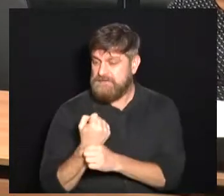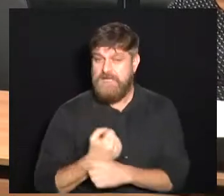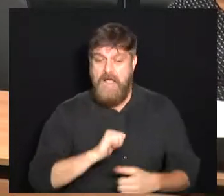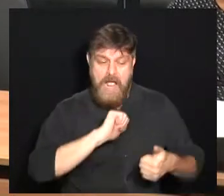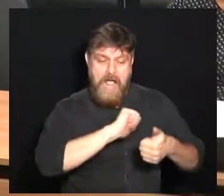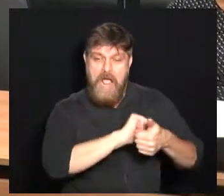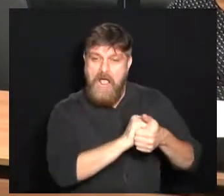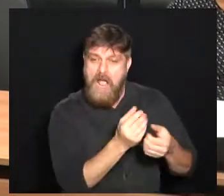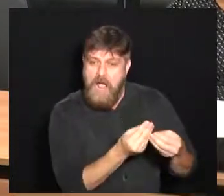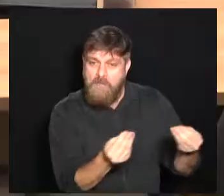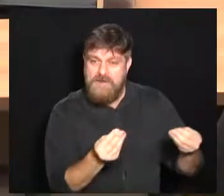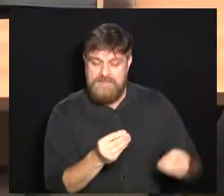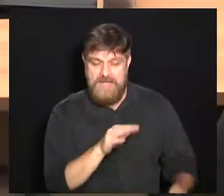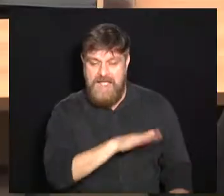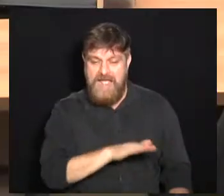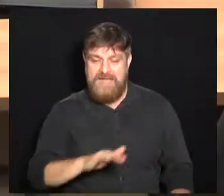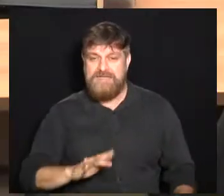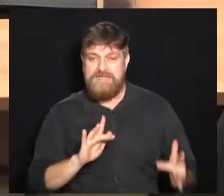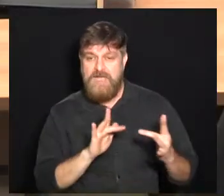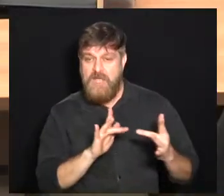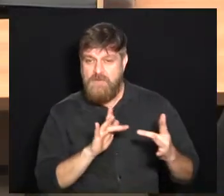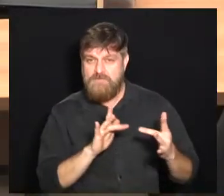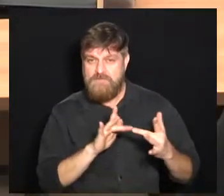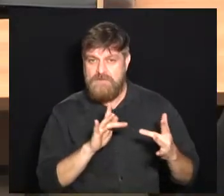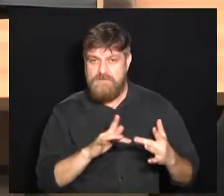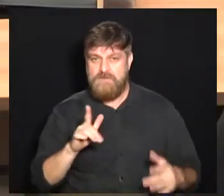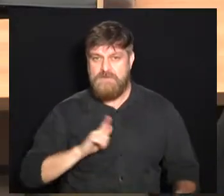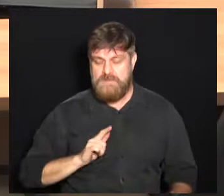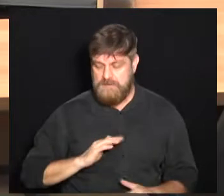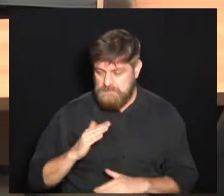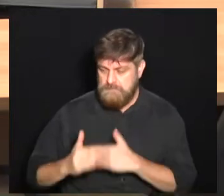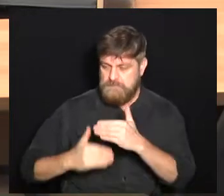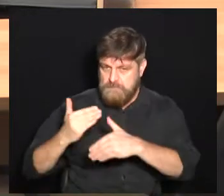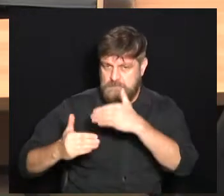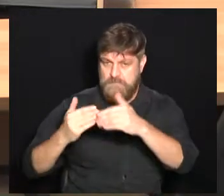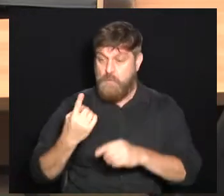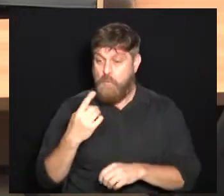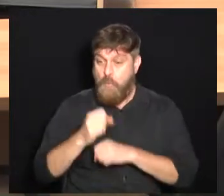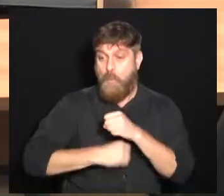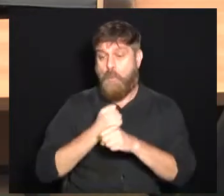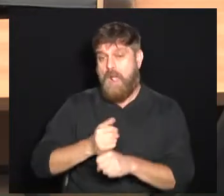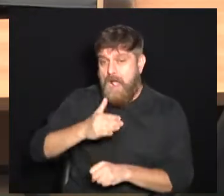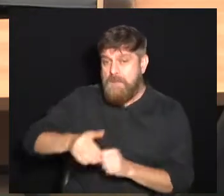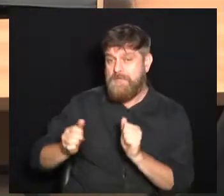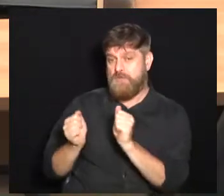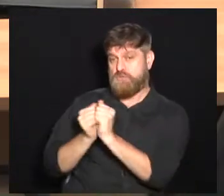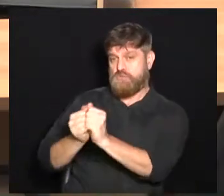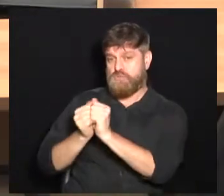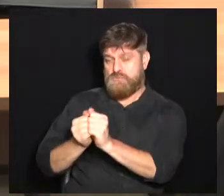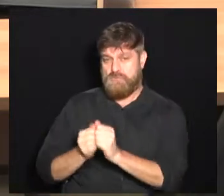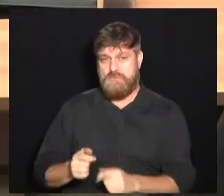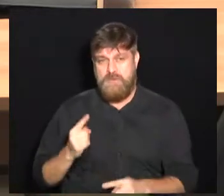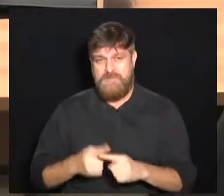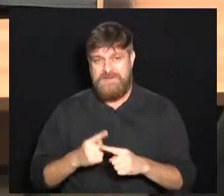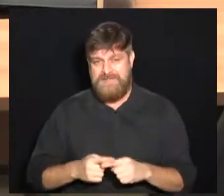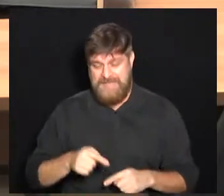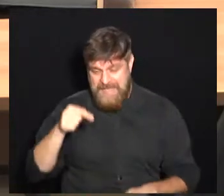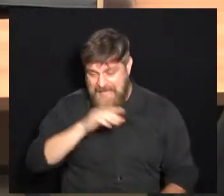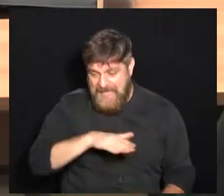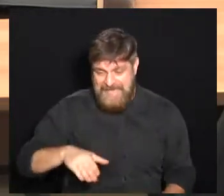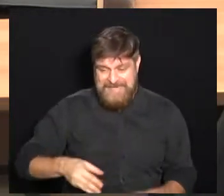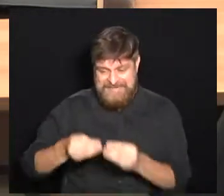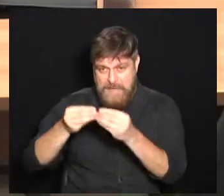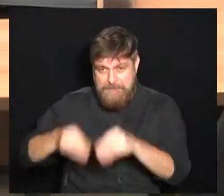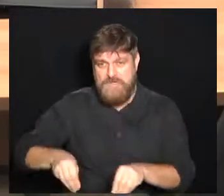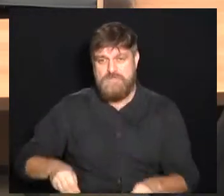e o vínculo das crianças que construíram nesses ano e meio com vocês, porque esse é o maior prejuízo.